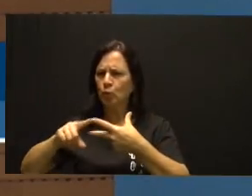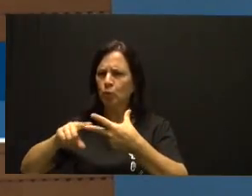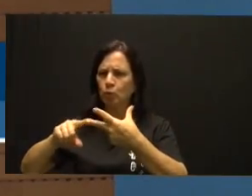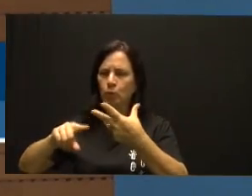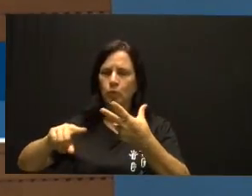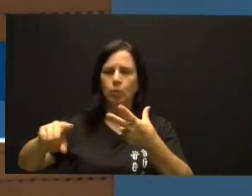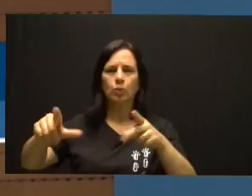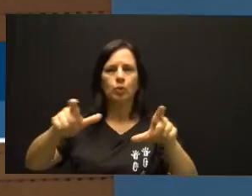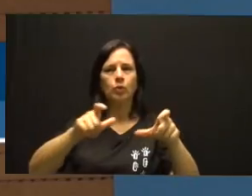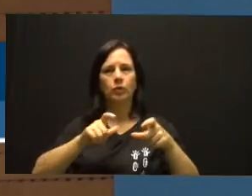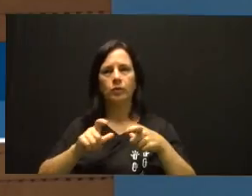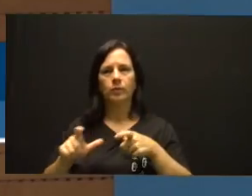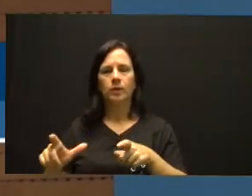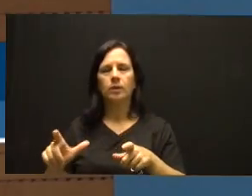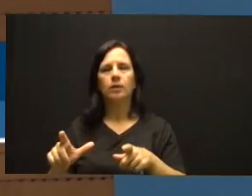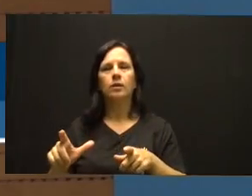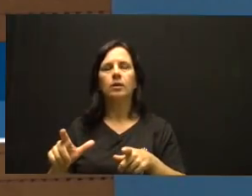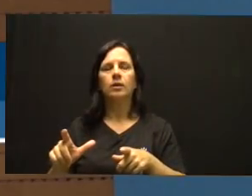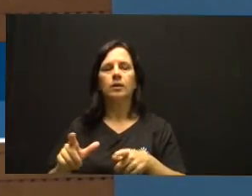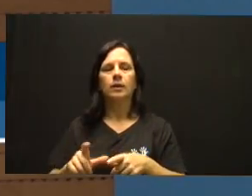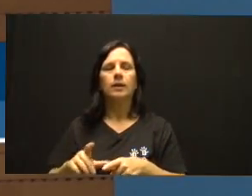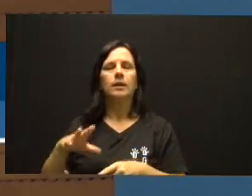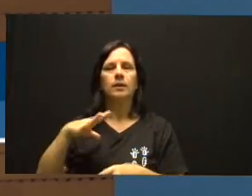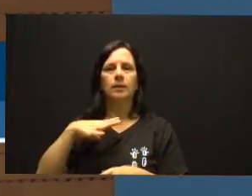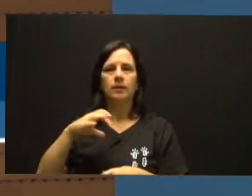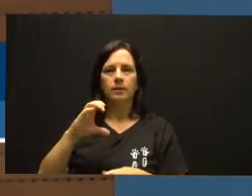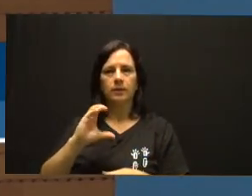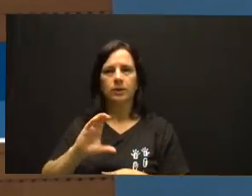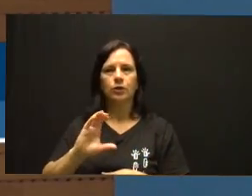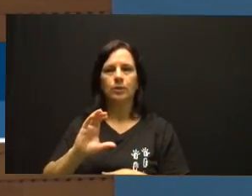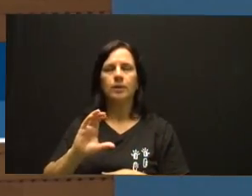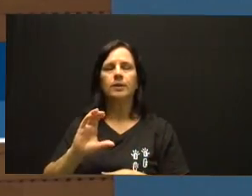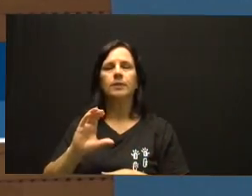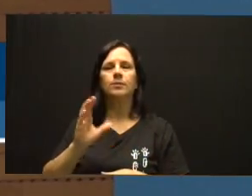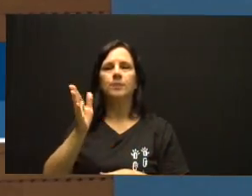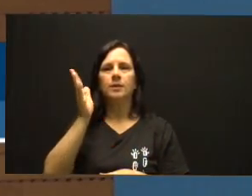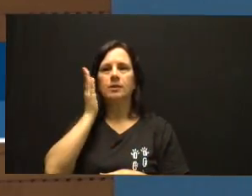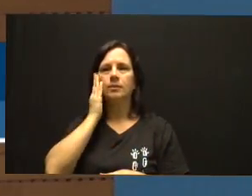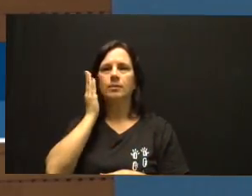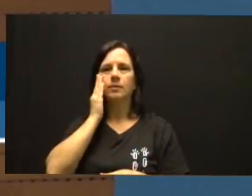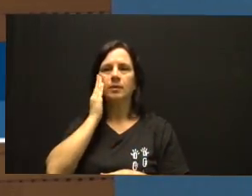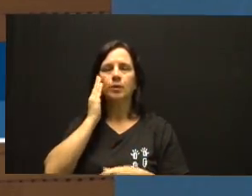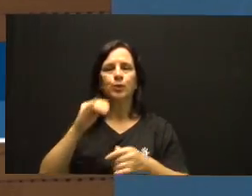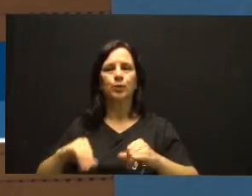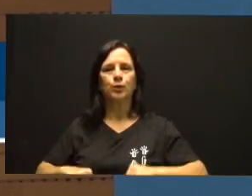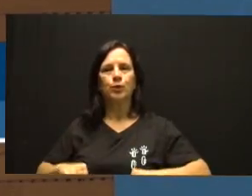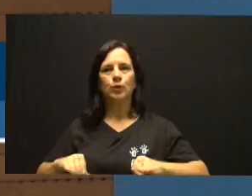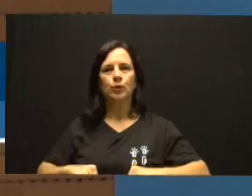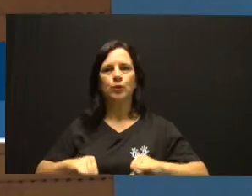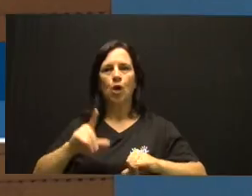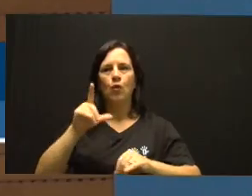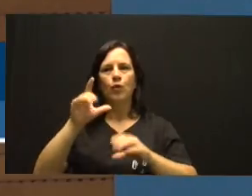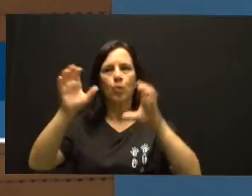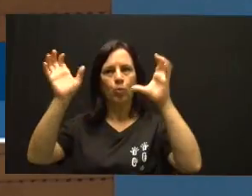bairro, porque praticamente todos os bairros da cidade de Cubatão nós sabemos que sofre problema de enchente.